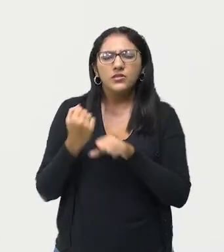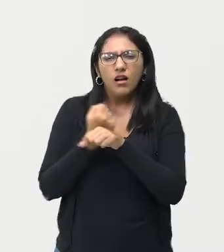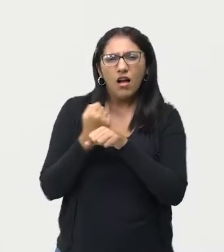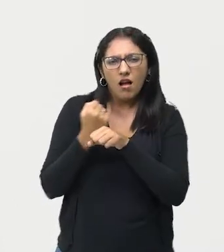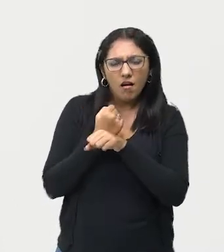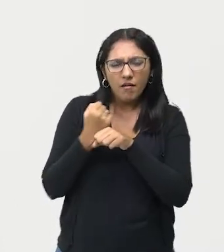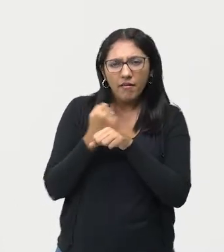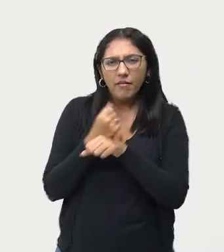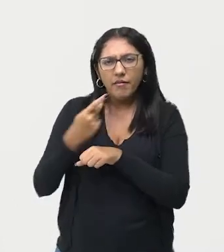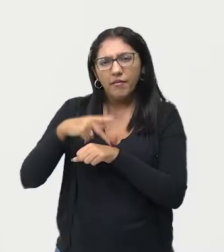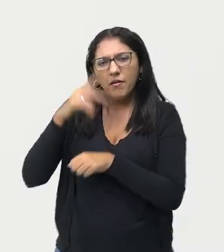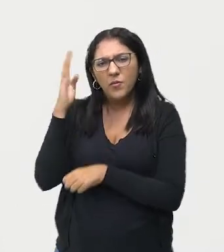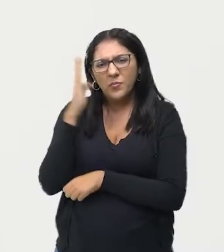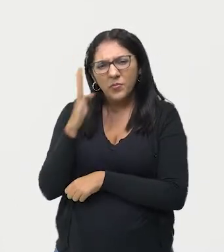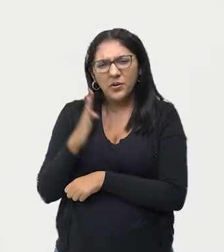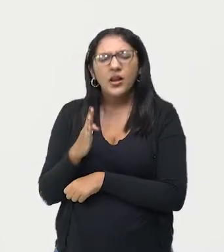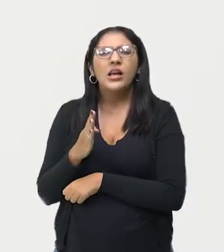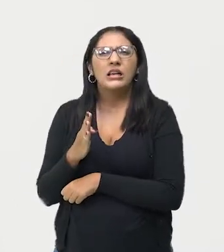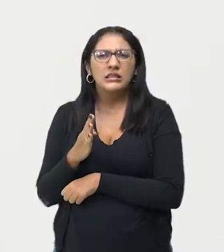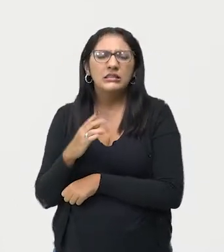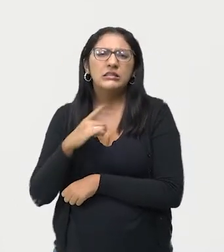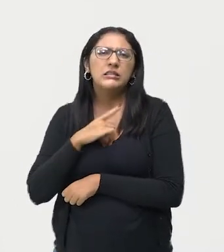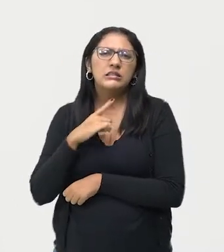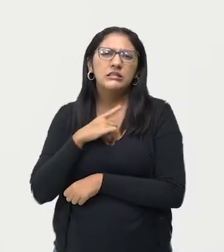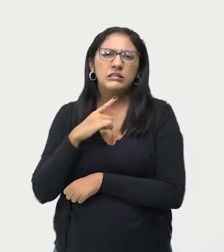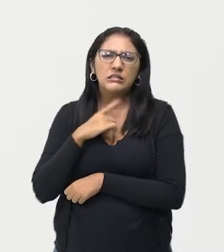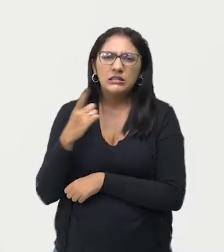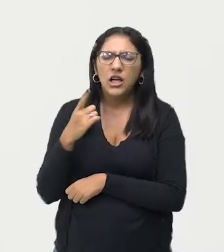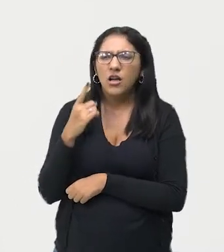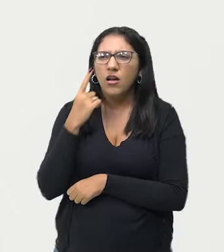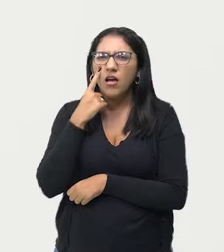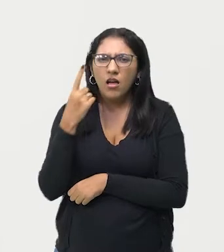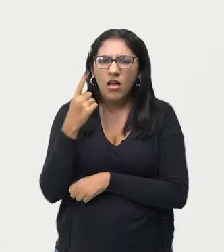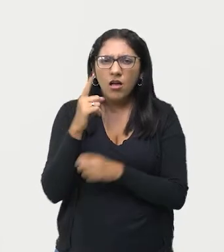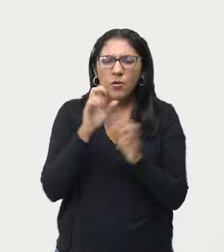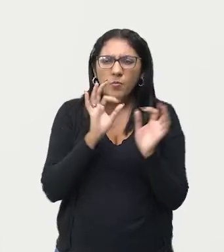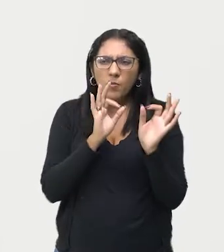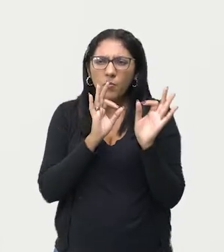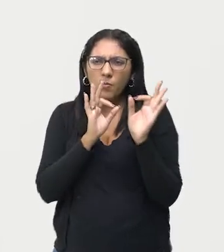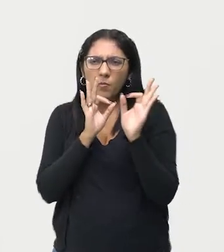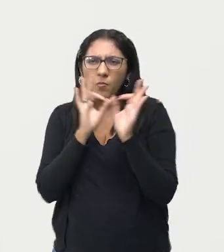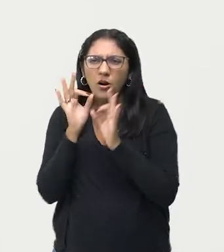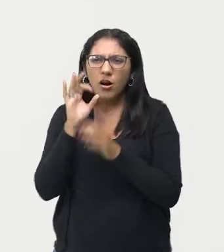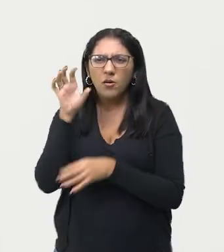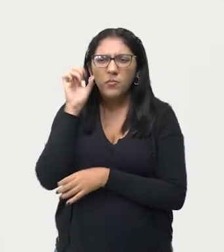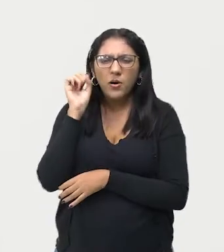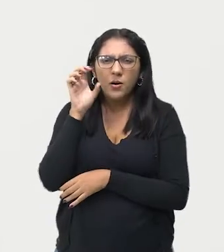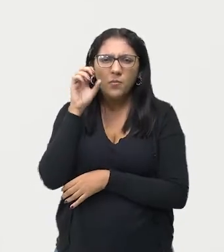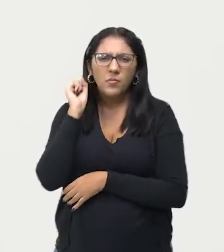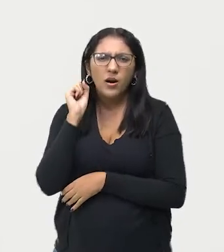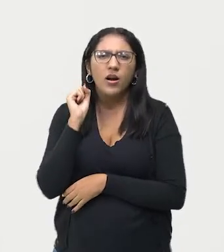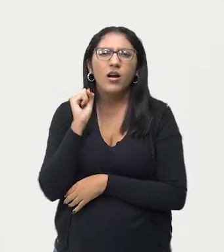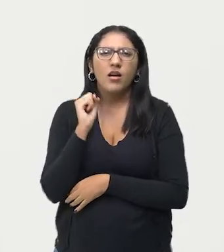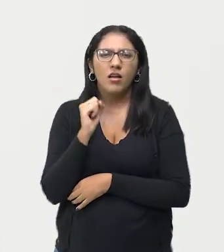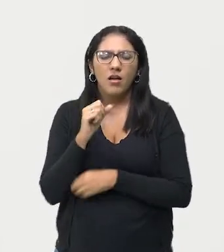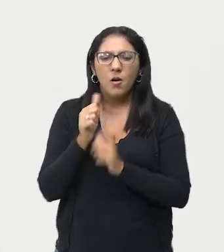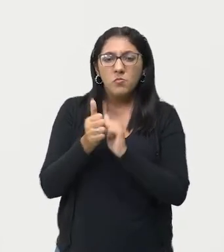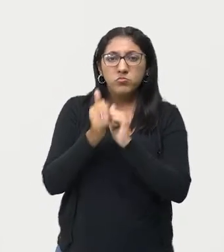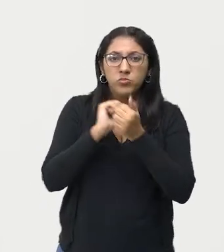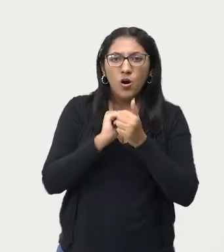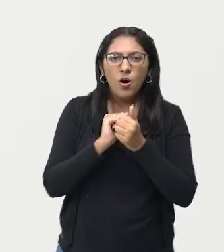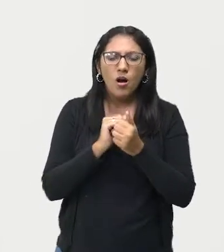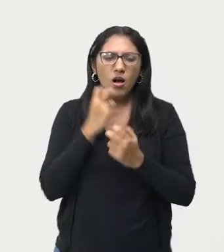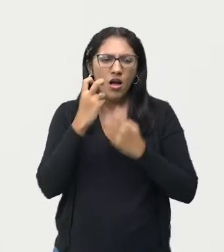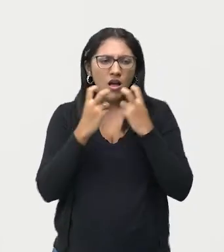se acostumou a ouvir narrações esportivas em tom emotivo. A